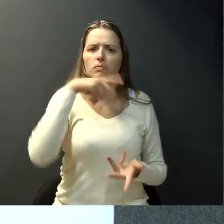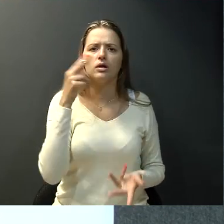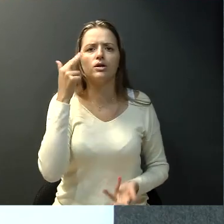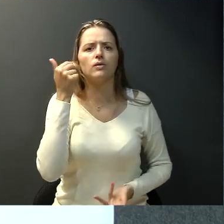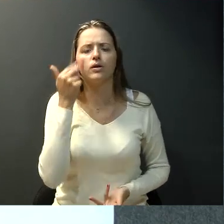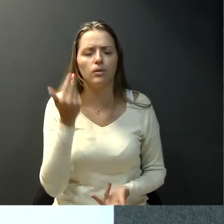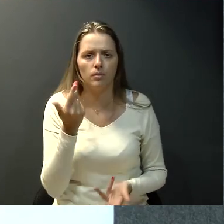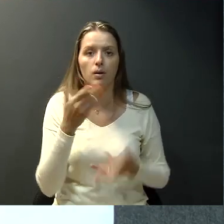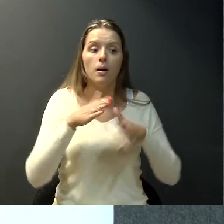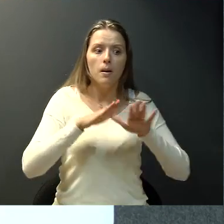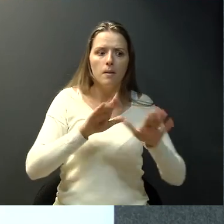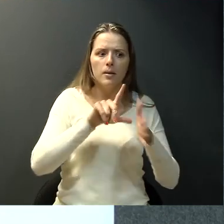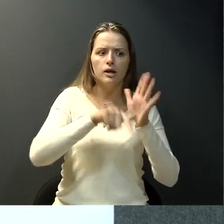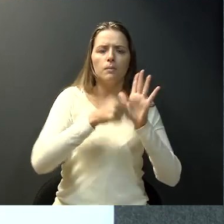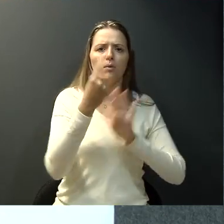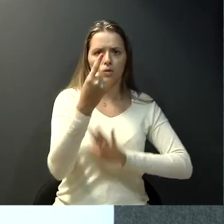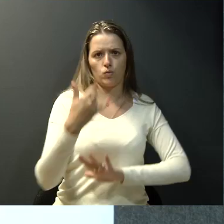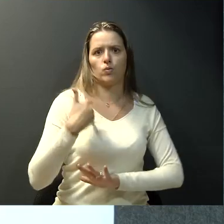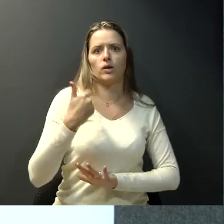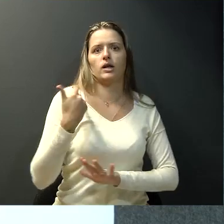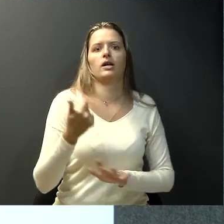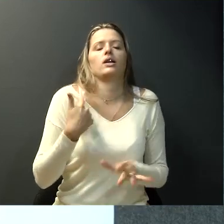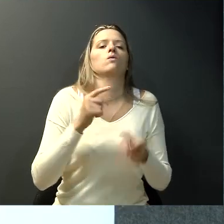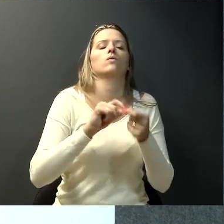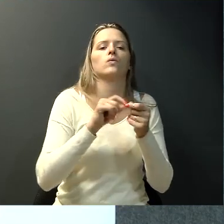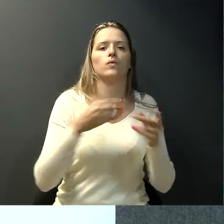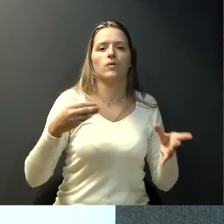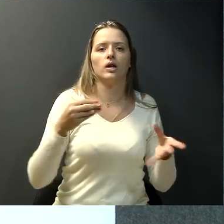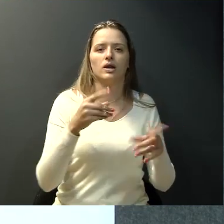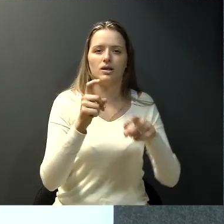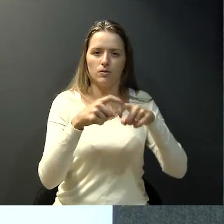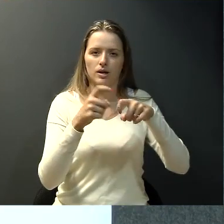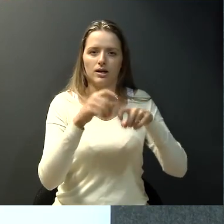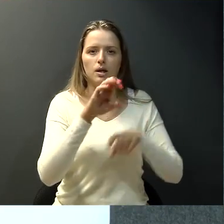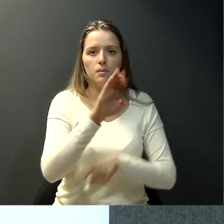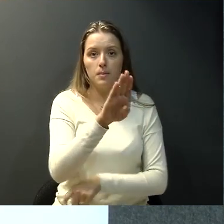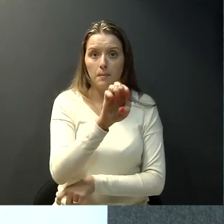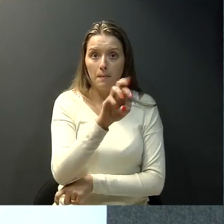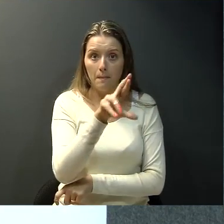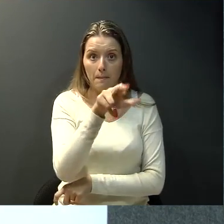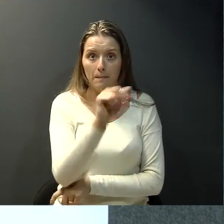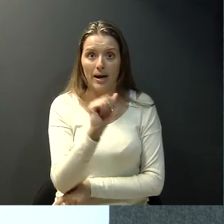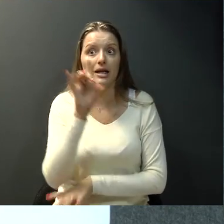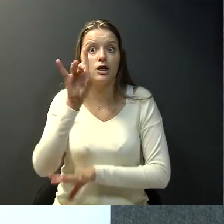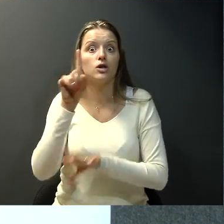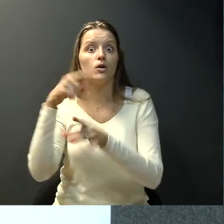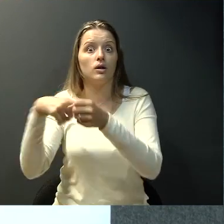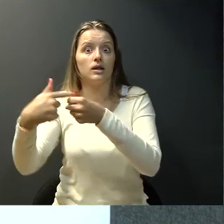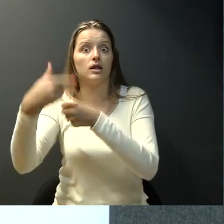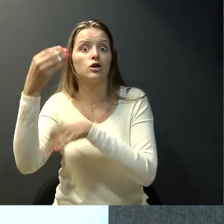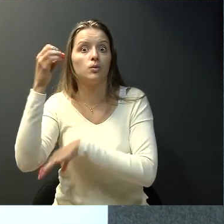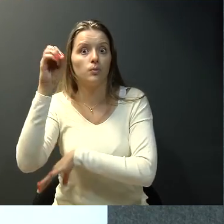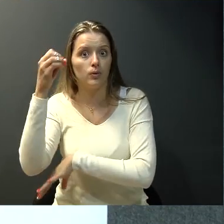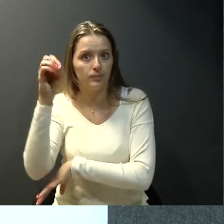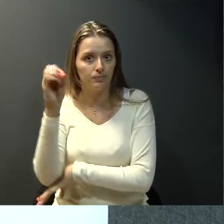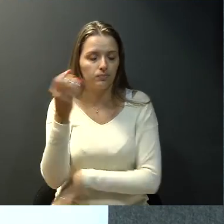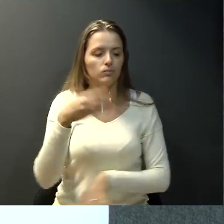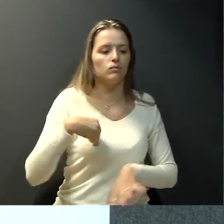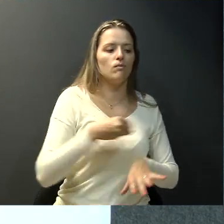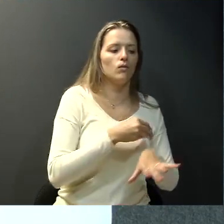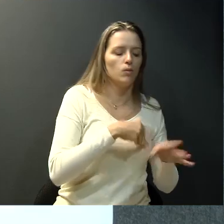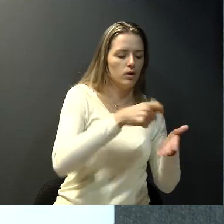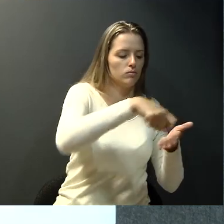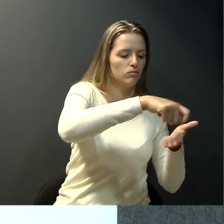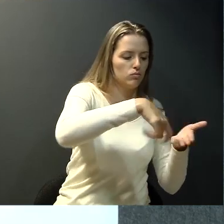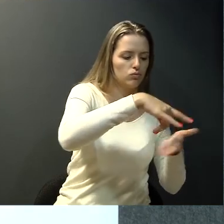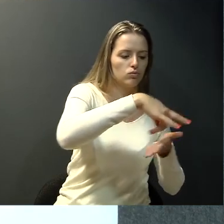normal. Mas com 1 ano eu quis fazer um exame do Bera, que na época era só feito em Porto Alegre. Daí ele deu a autorização, a gente